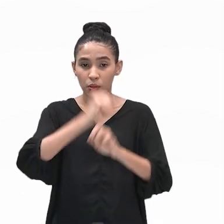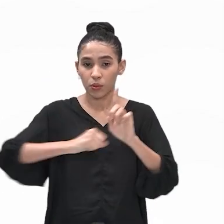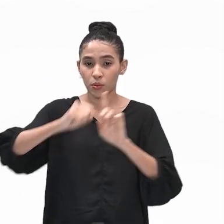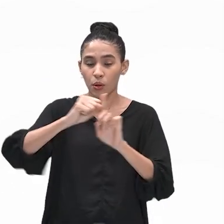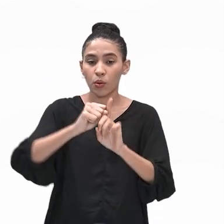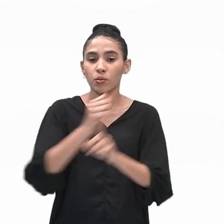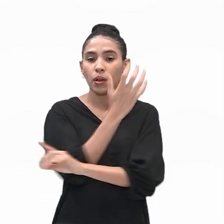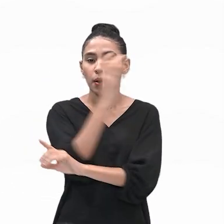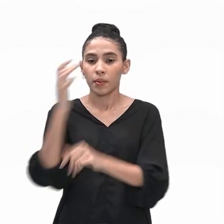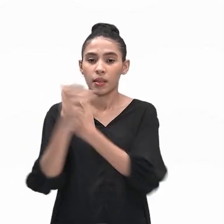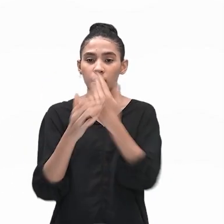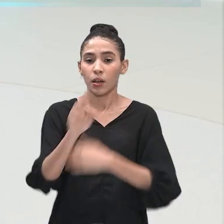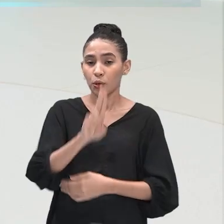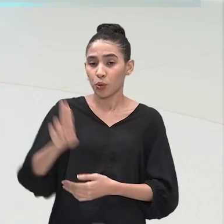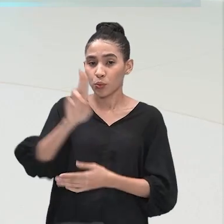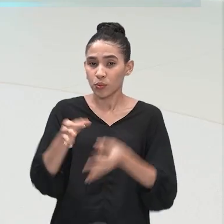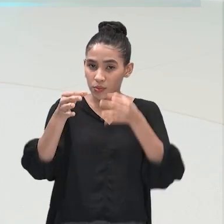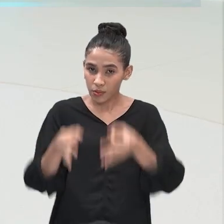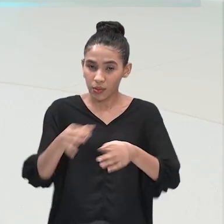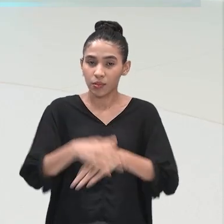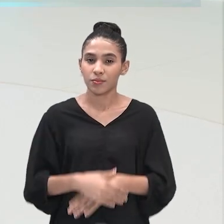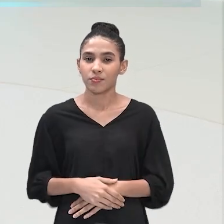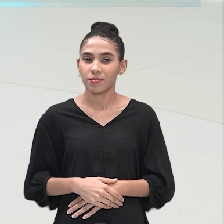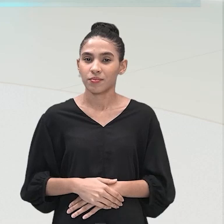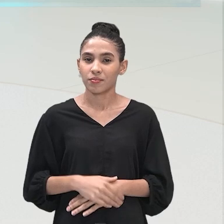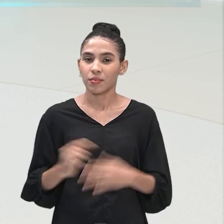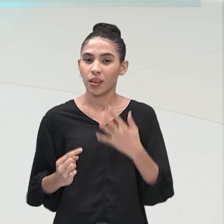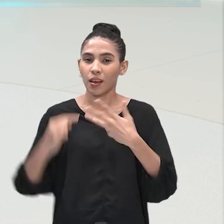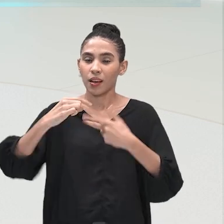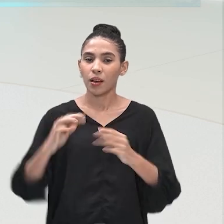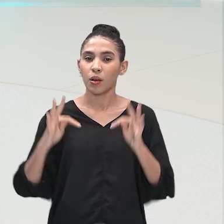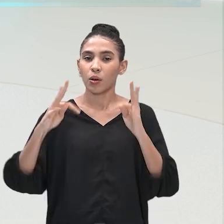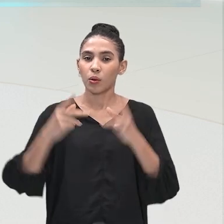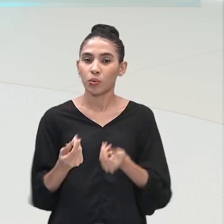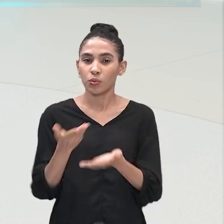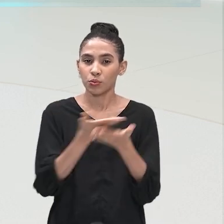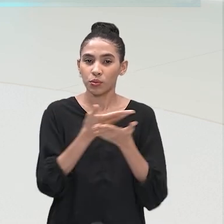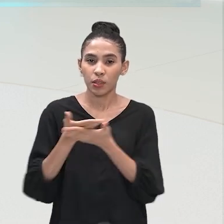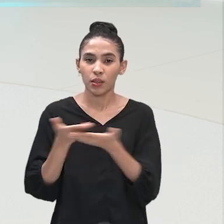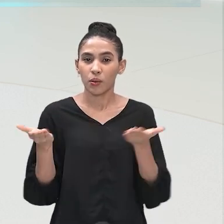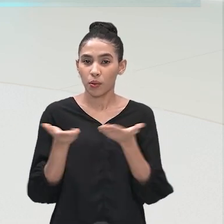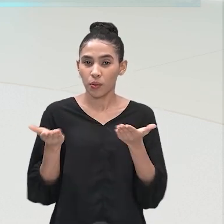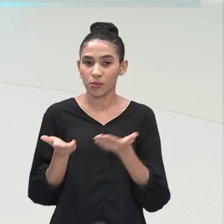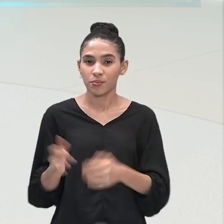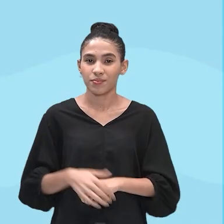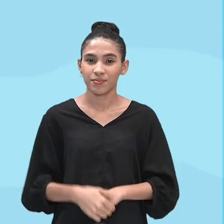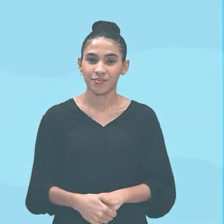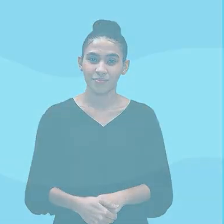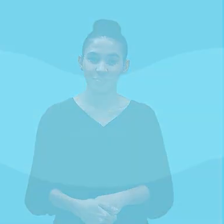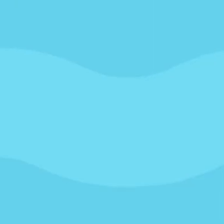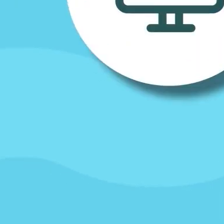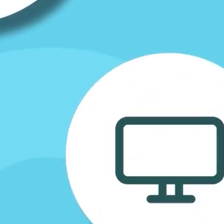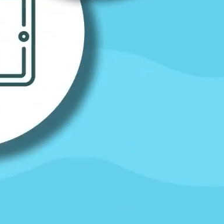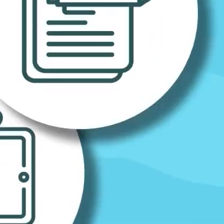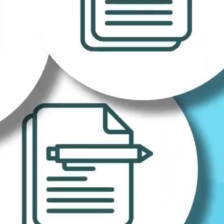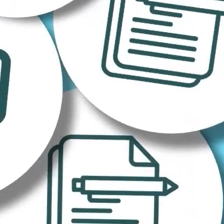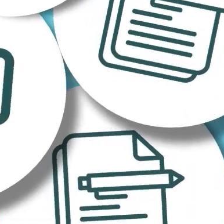e consumo responsável. Então, tudo isso nós veremos nessa aula. Vem comigo.